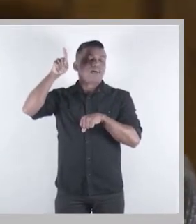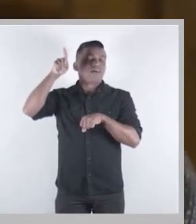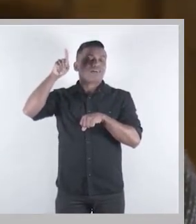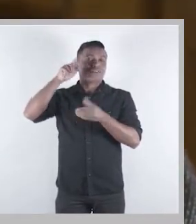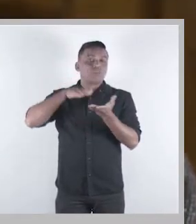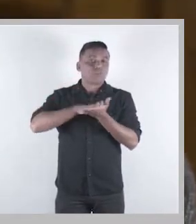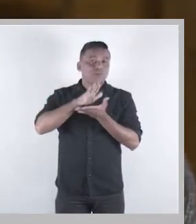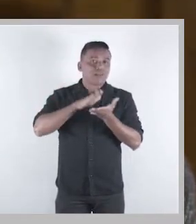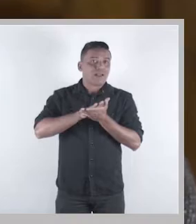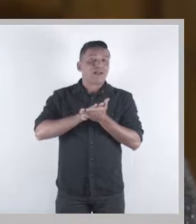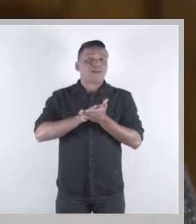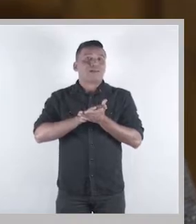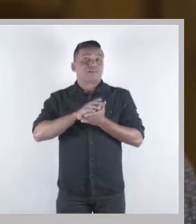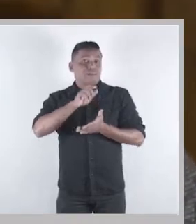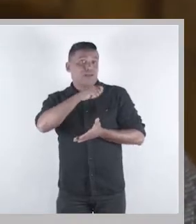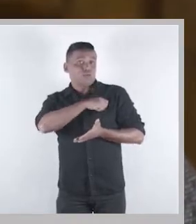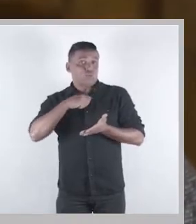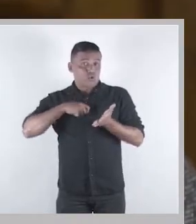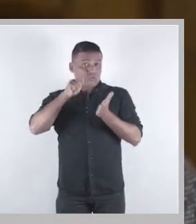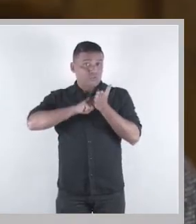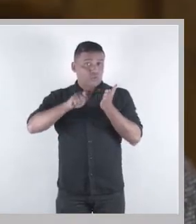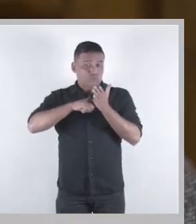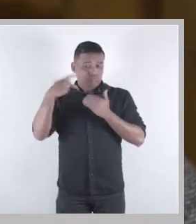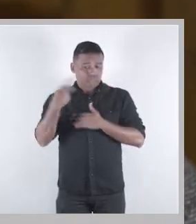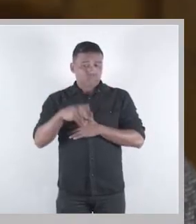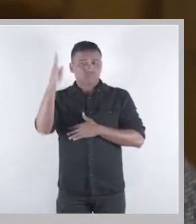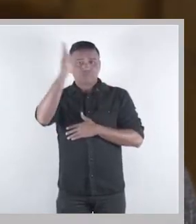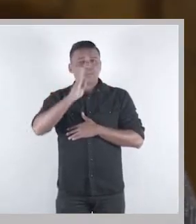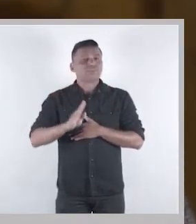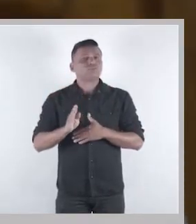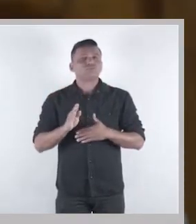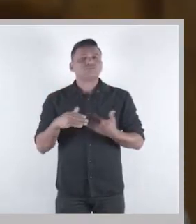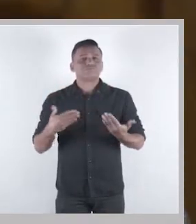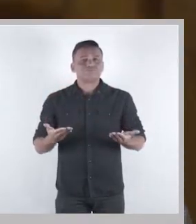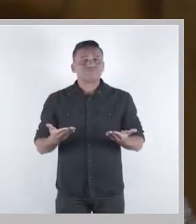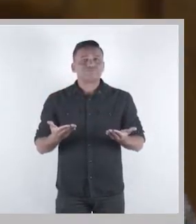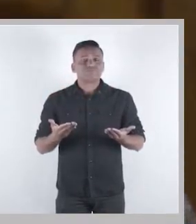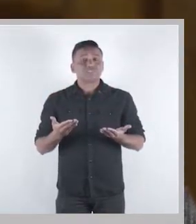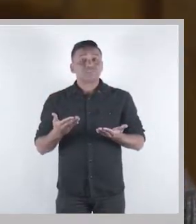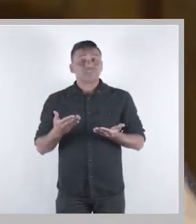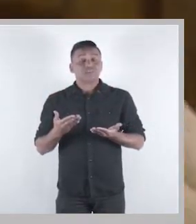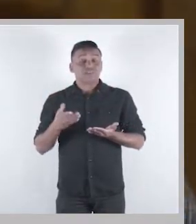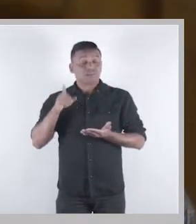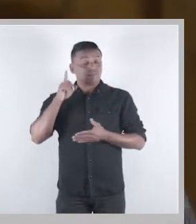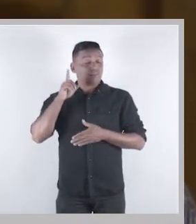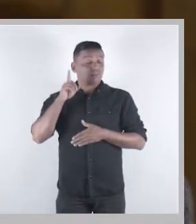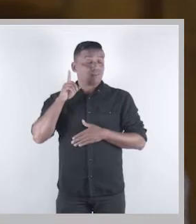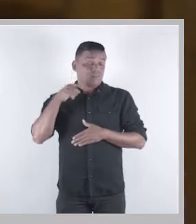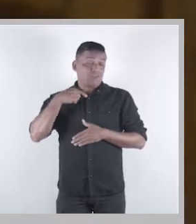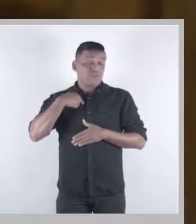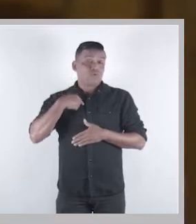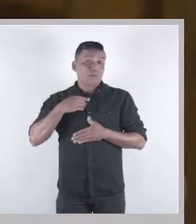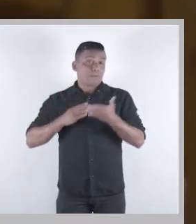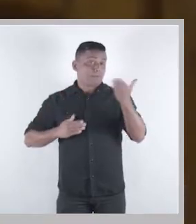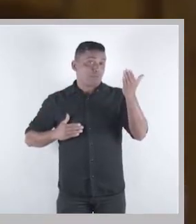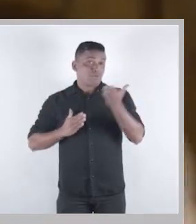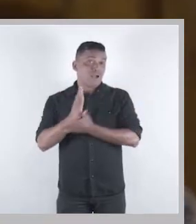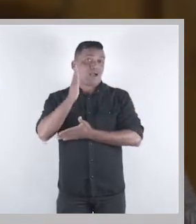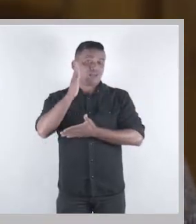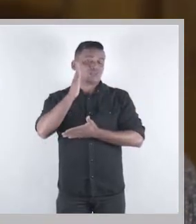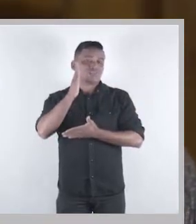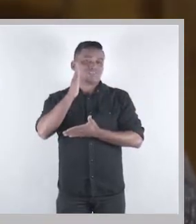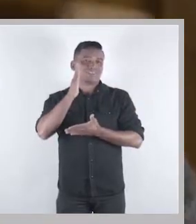caso né o então eu contrato a Eu Fui aprovado nesse digital né foi uma iniciativa da editora